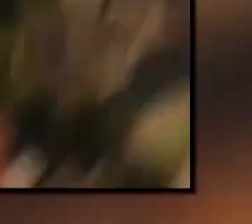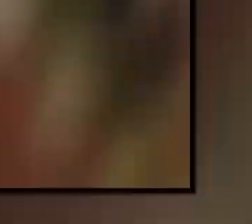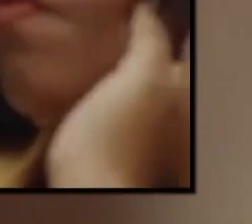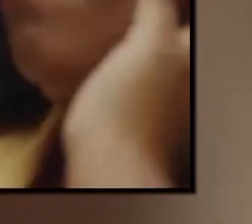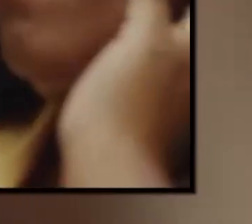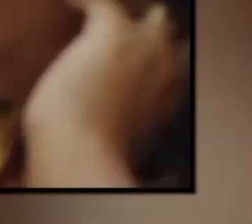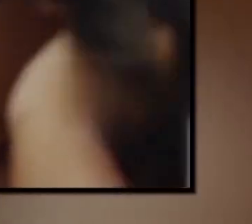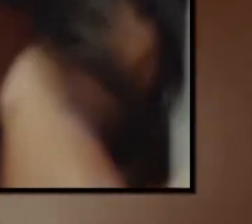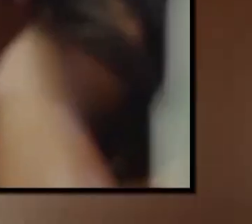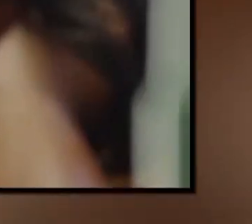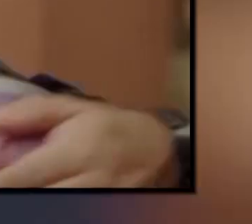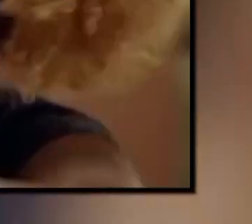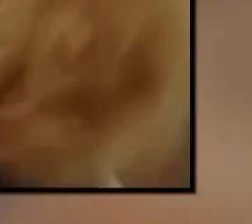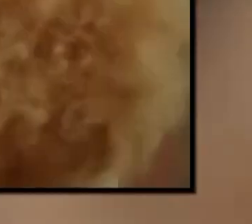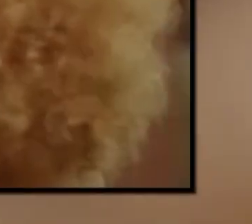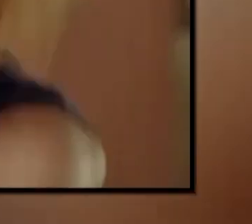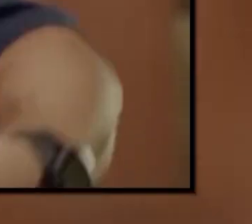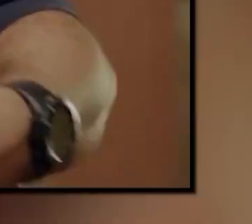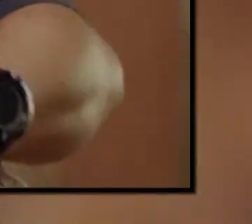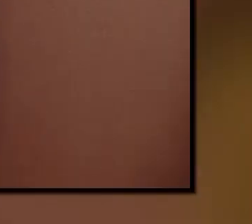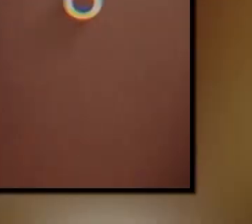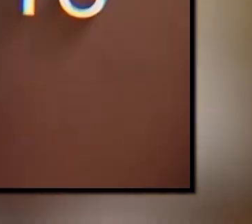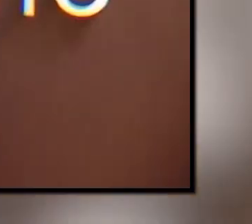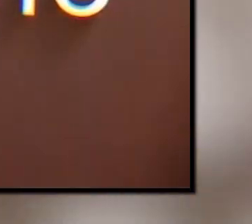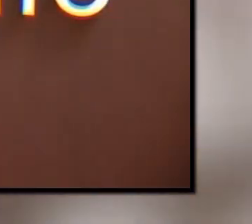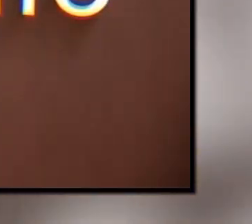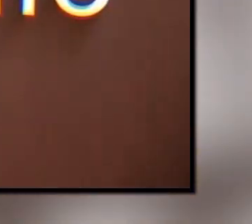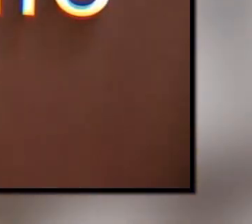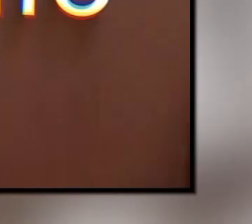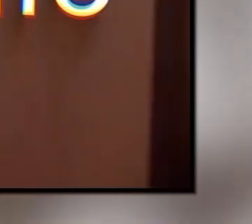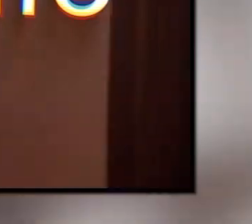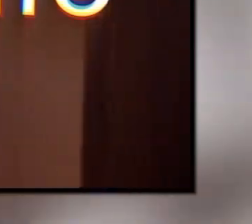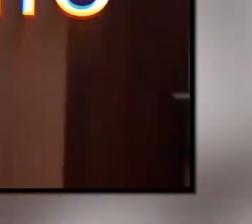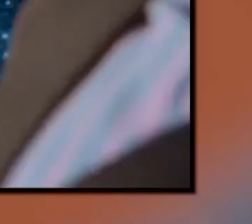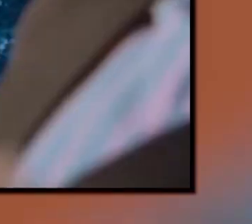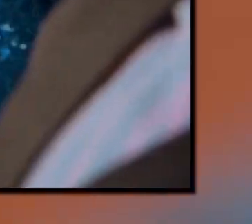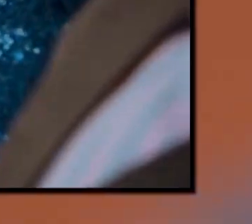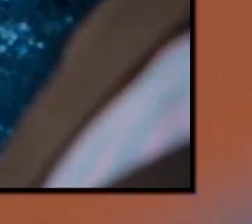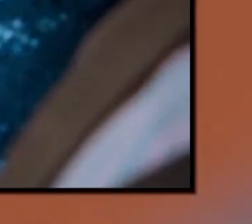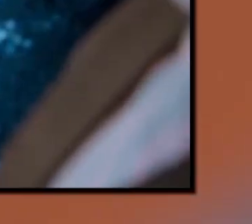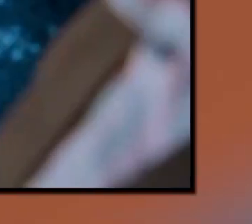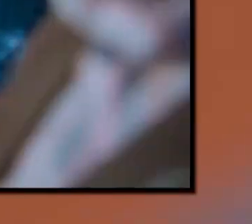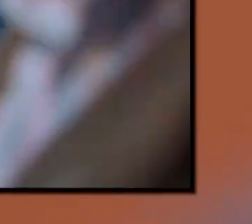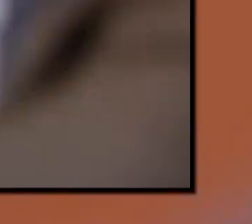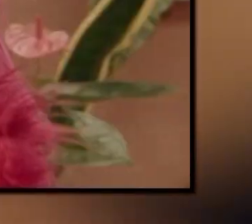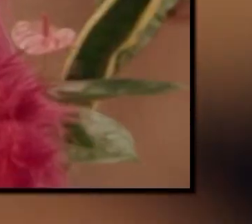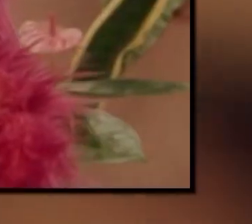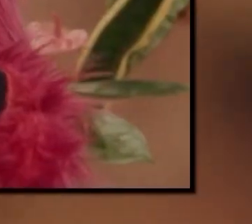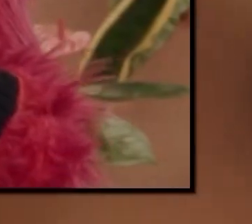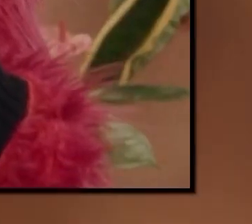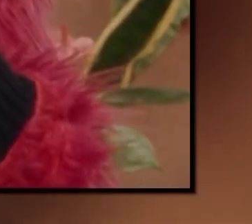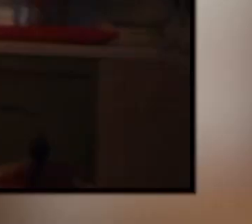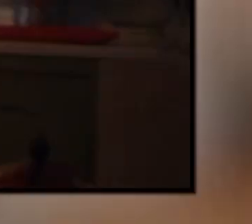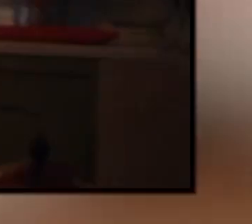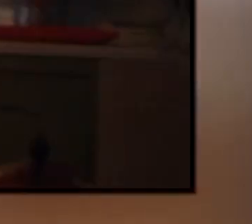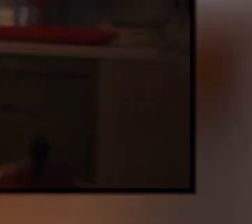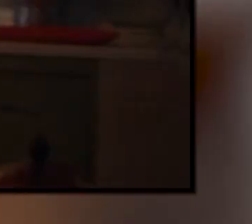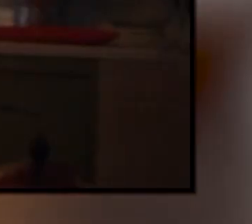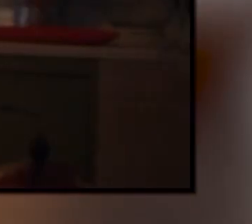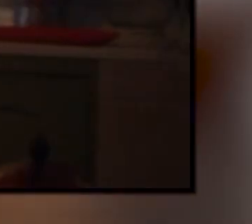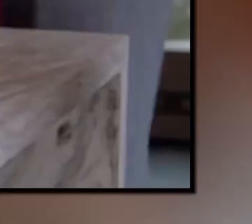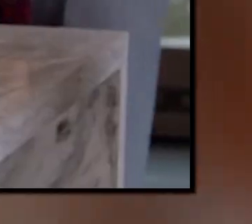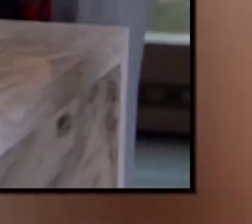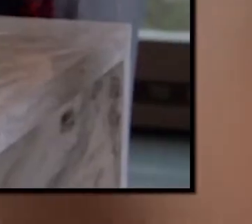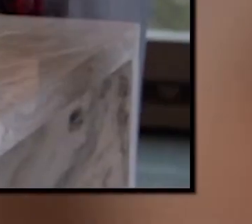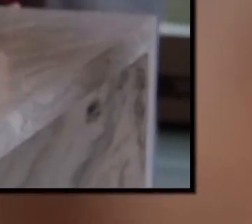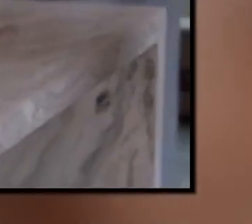a gritaria. Aqui é barraco de família. Libera a sala, arrasta a mobília. Aqui é barraco de família.